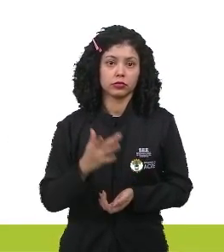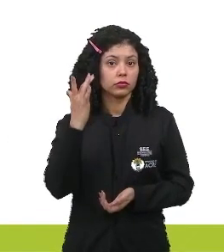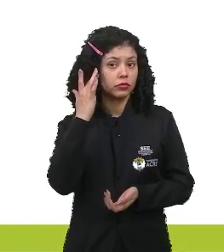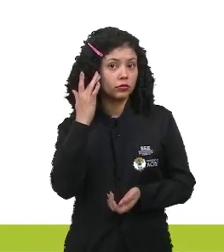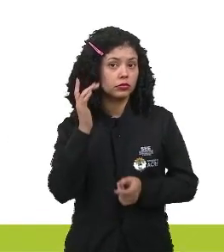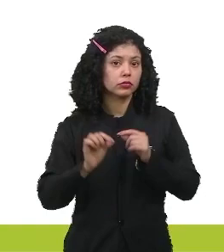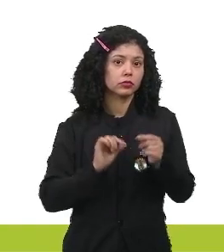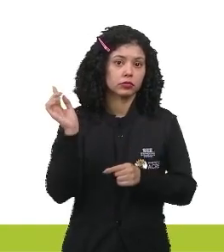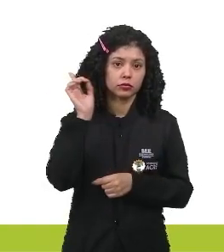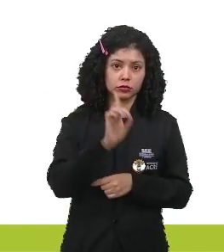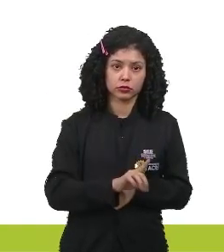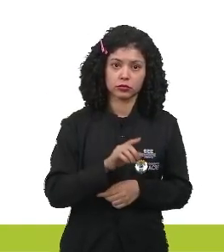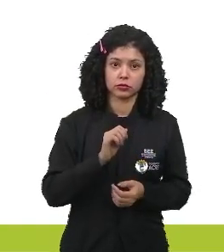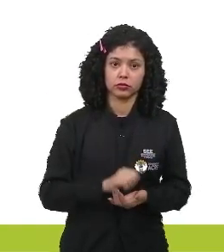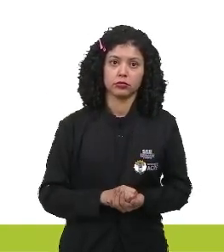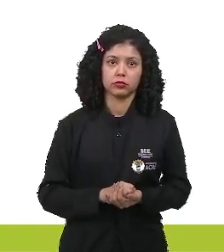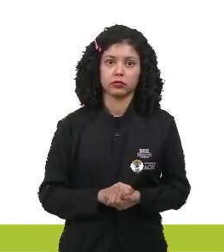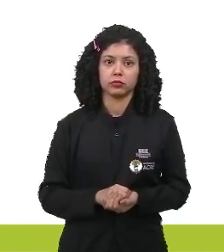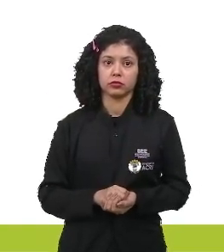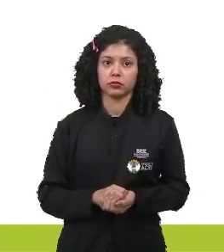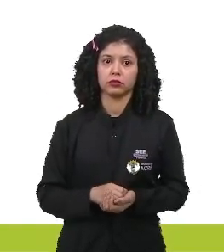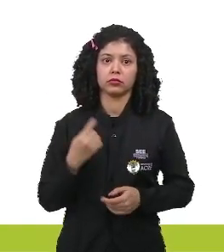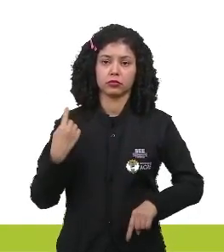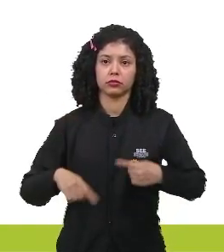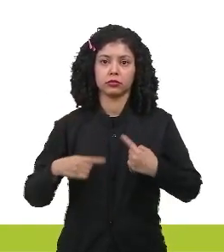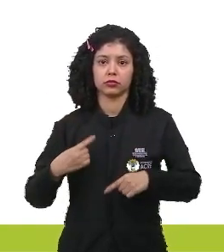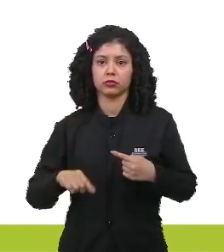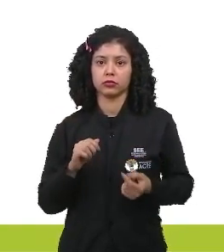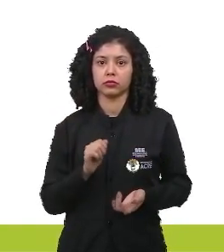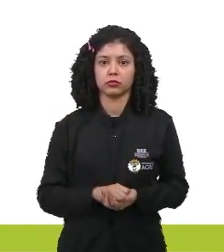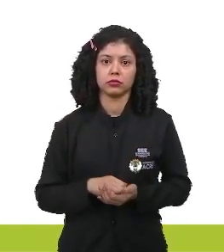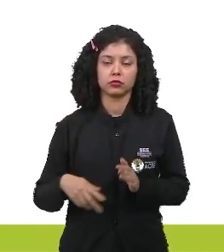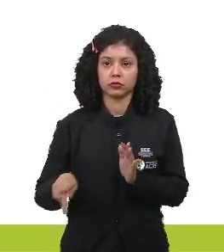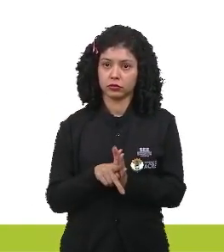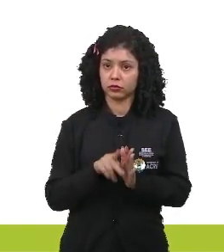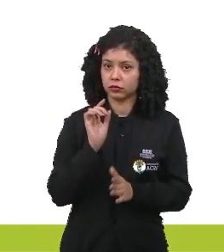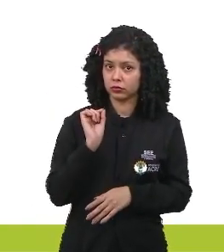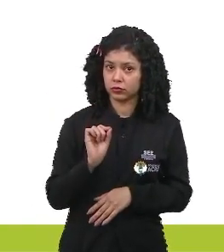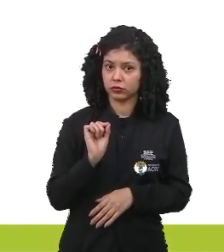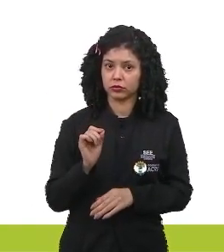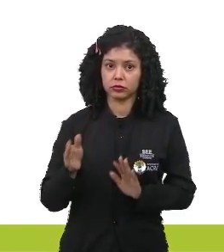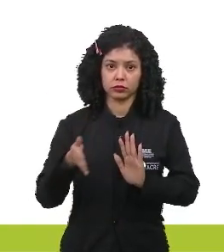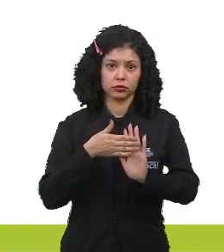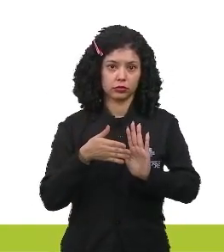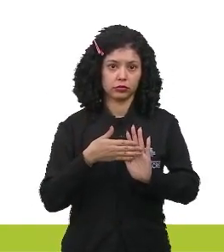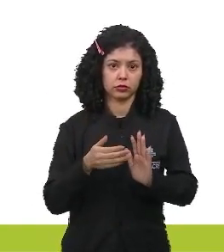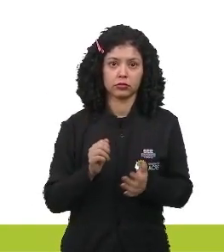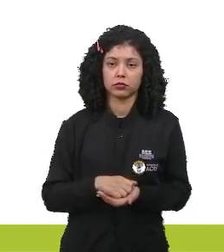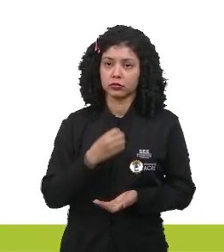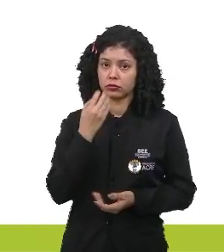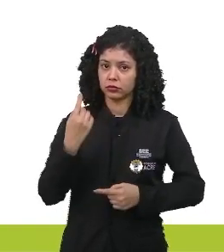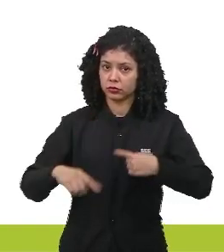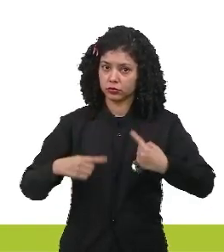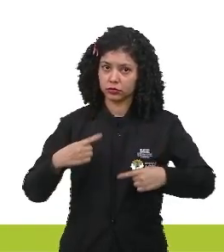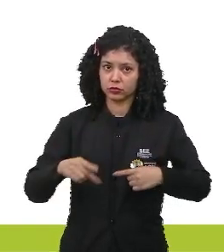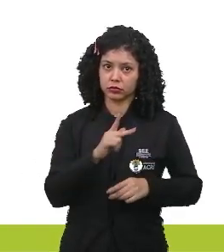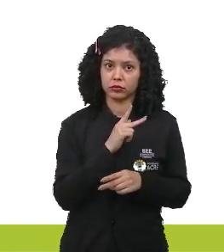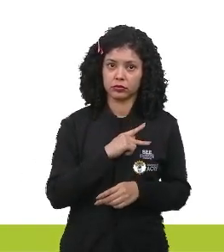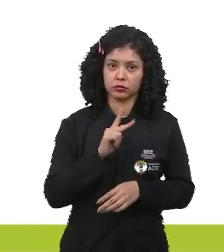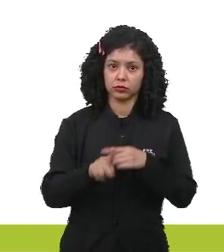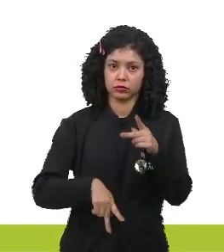que o direito eh da política é justamente promover o bem político do